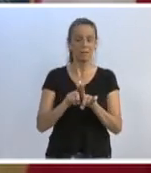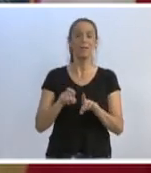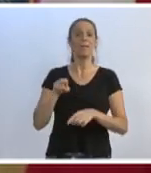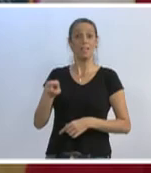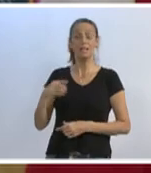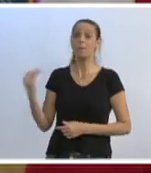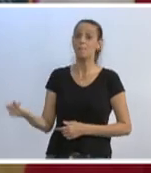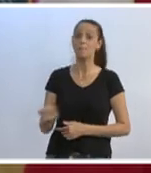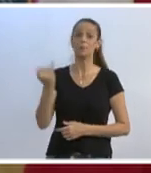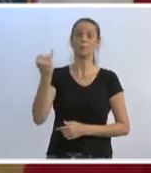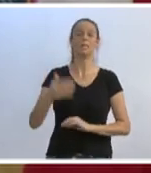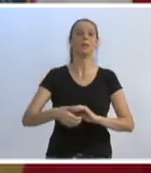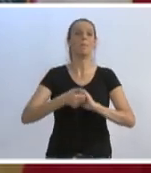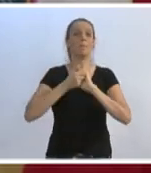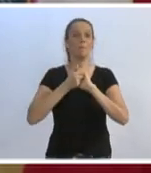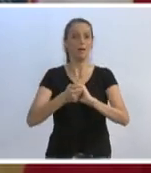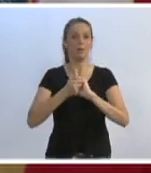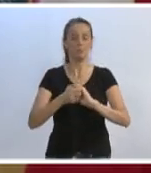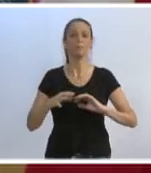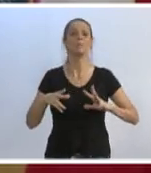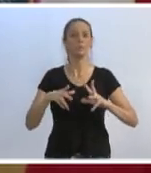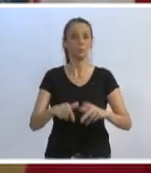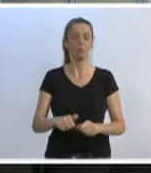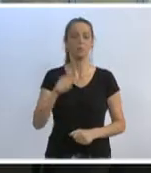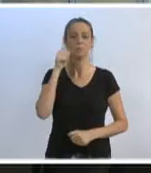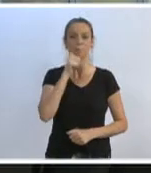parabéns para todas as mulheres